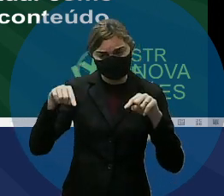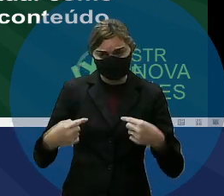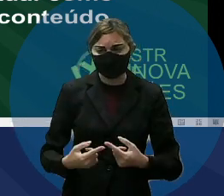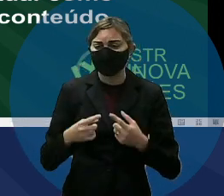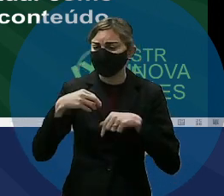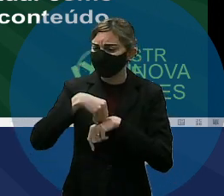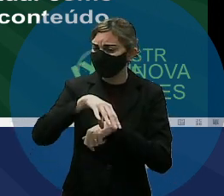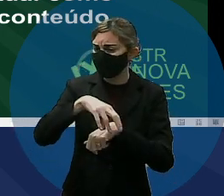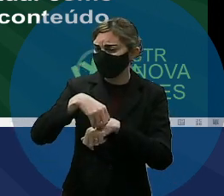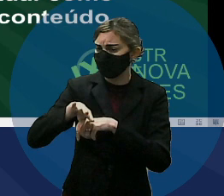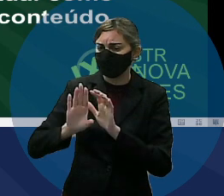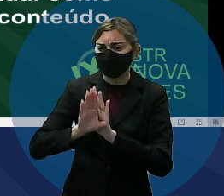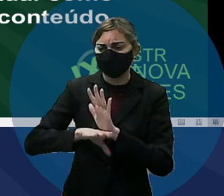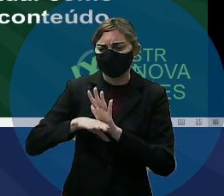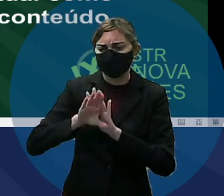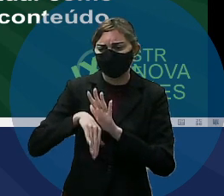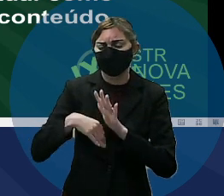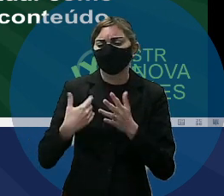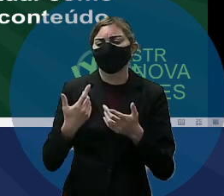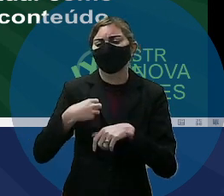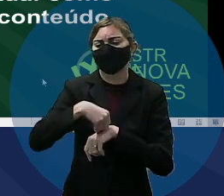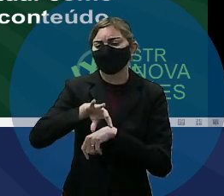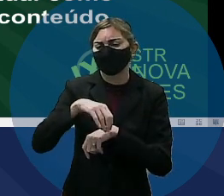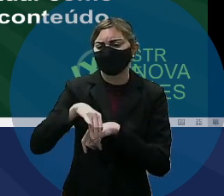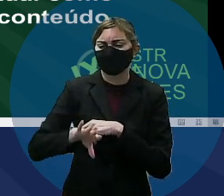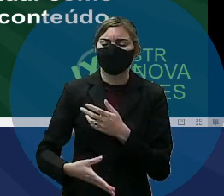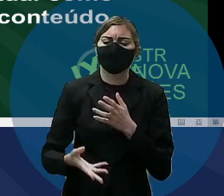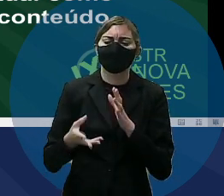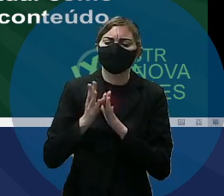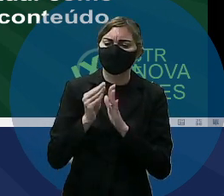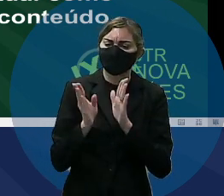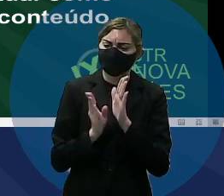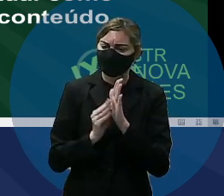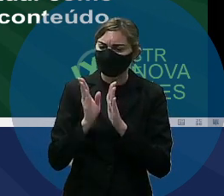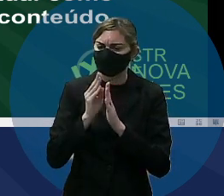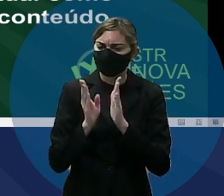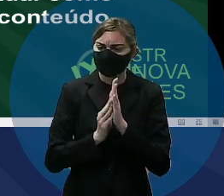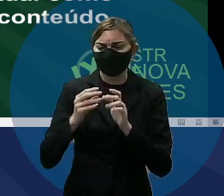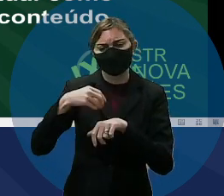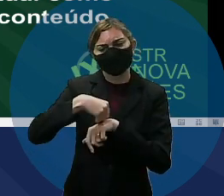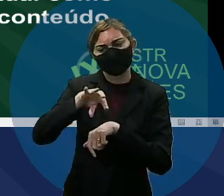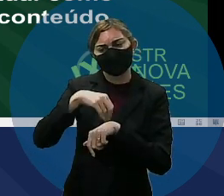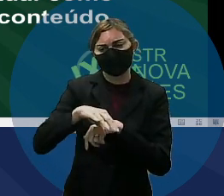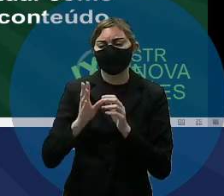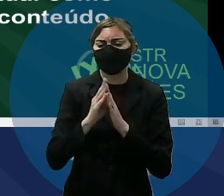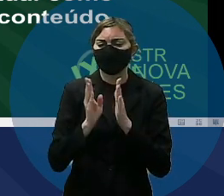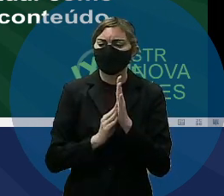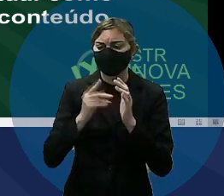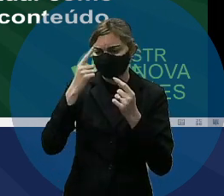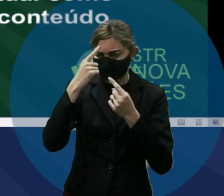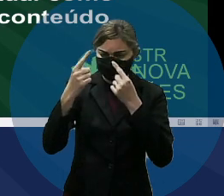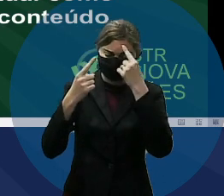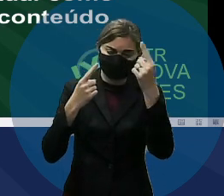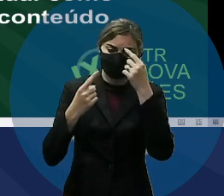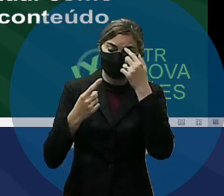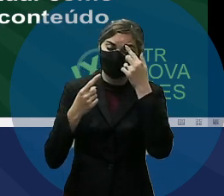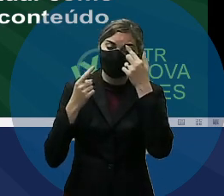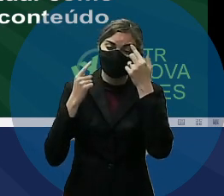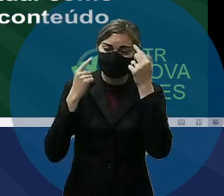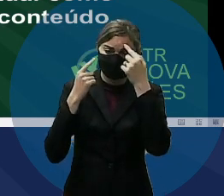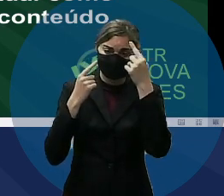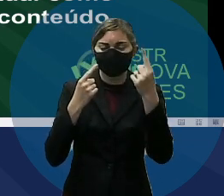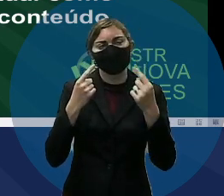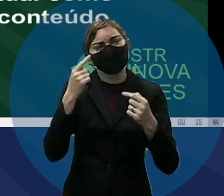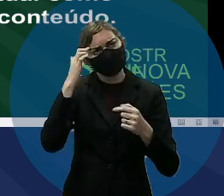esses conteúdos, e esse conteúdo foi baseado numa ideia que me veio à